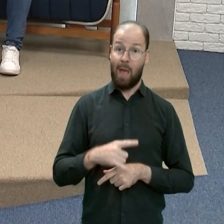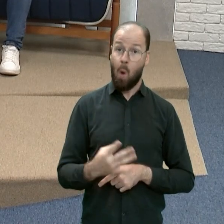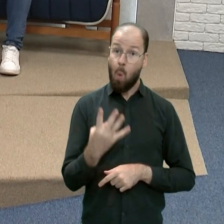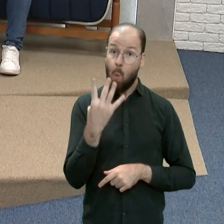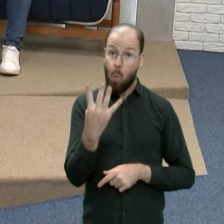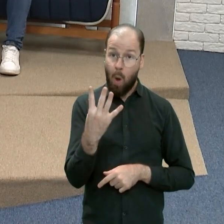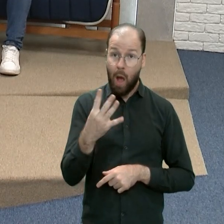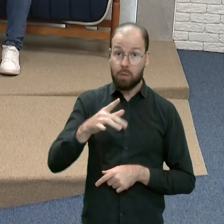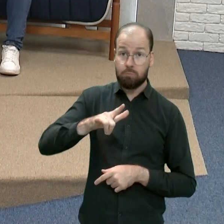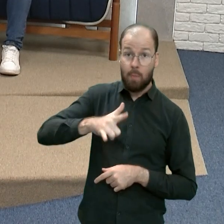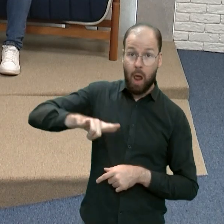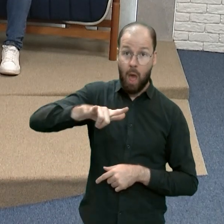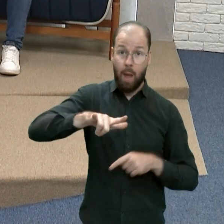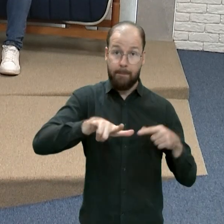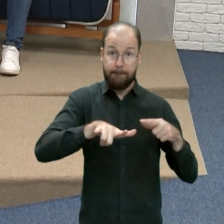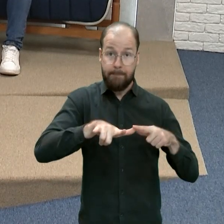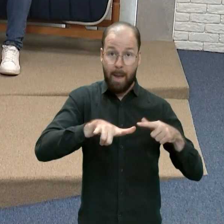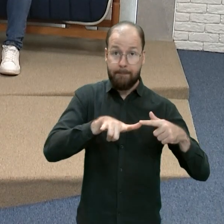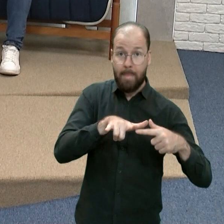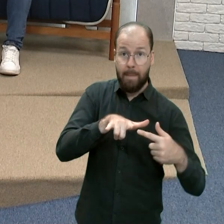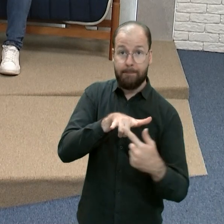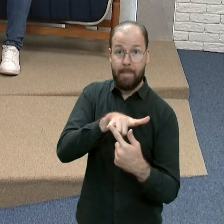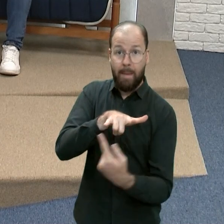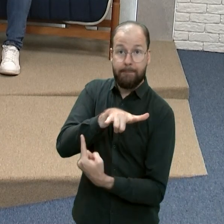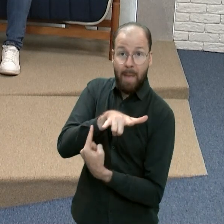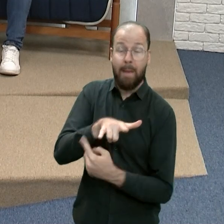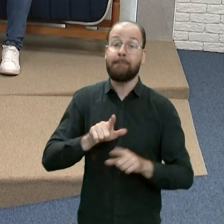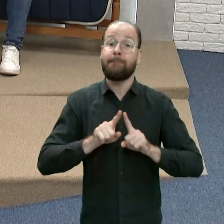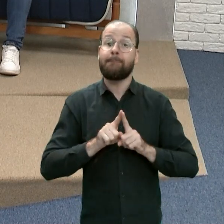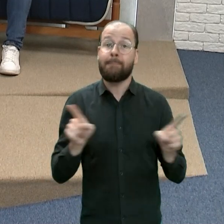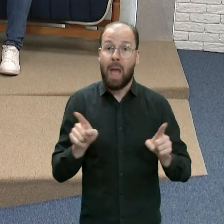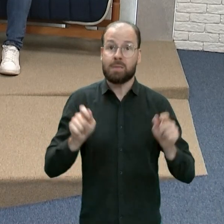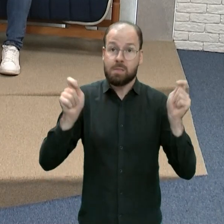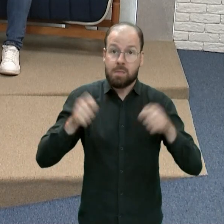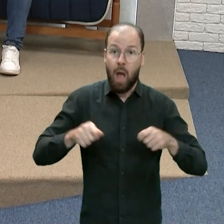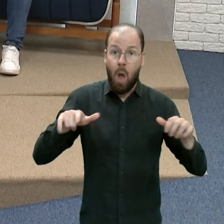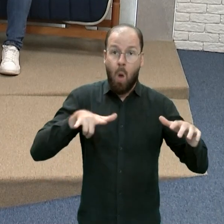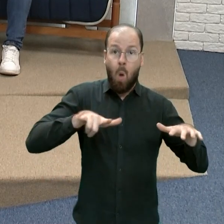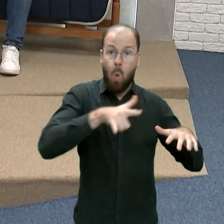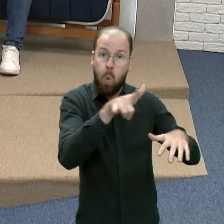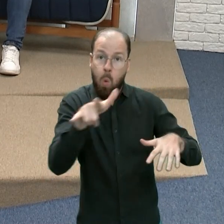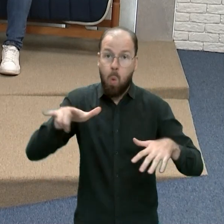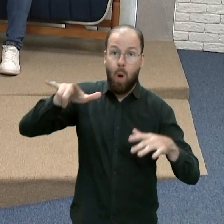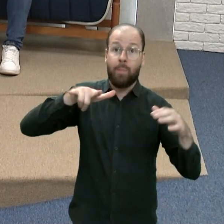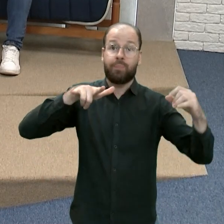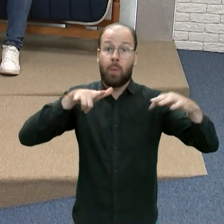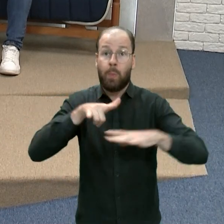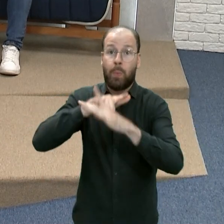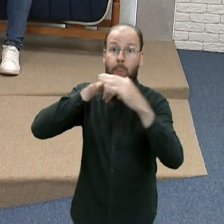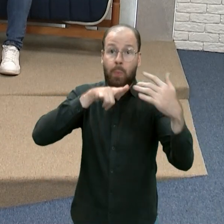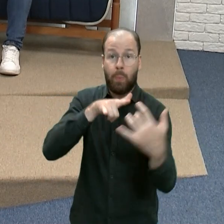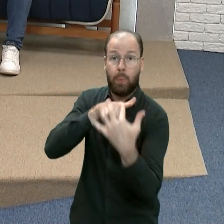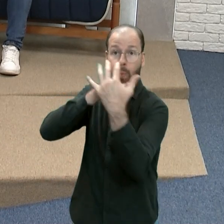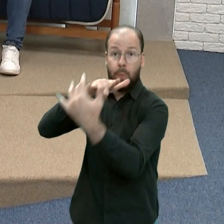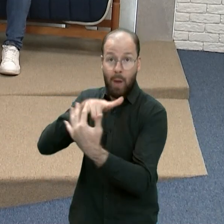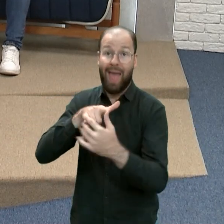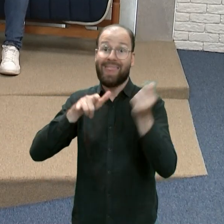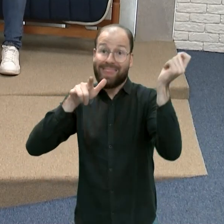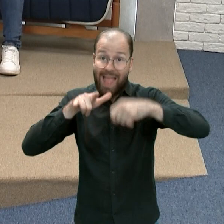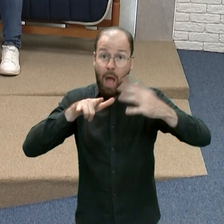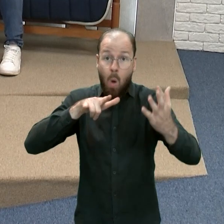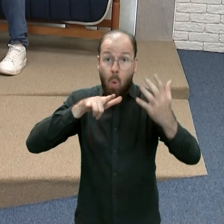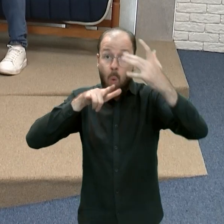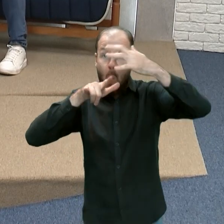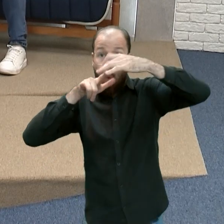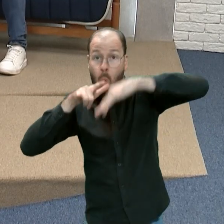mas com uma passagem de ar que permitisse o refluxo para que o ar passasse pelo sensor